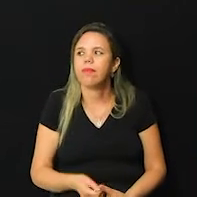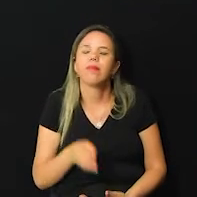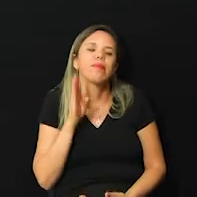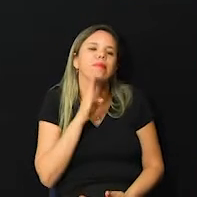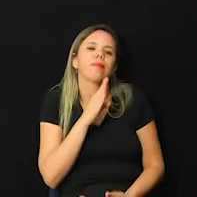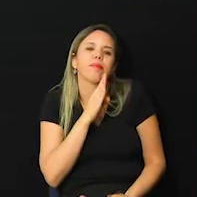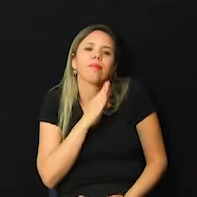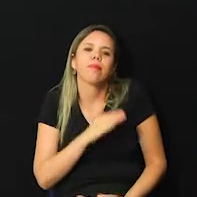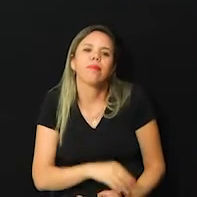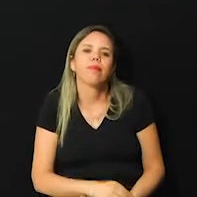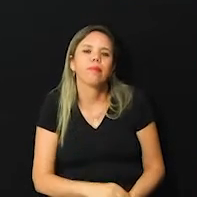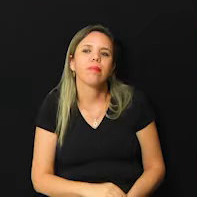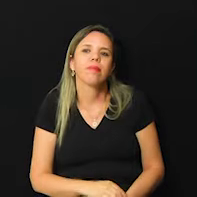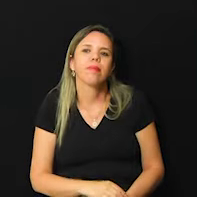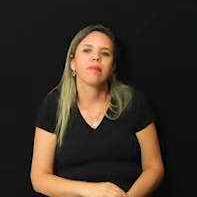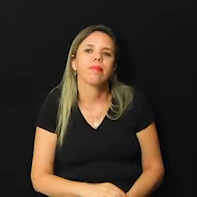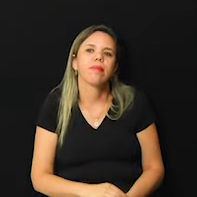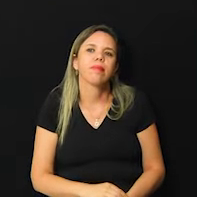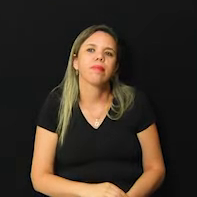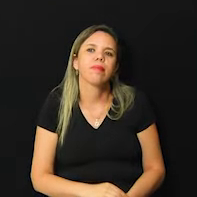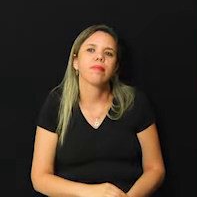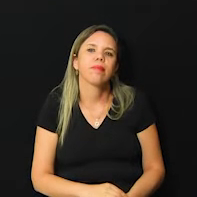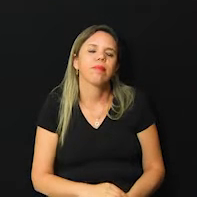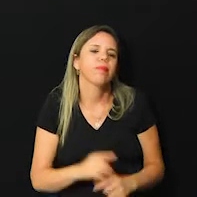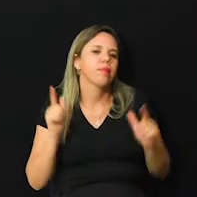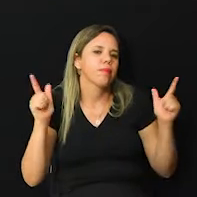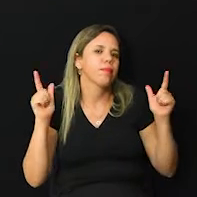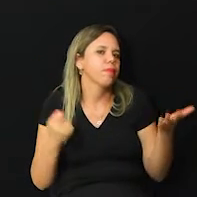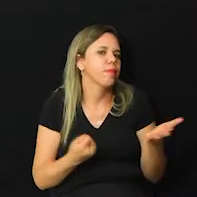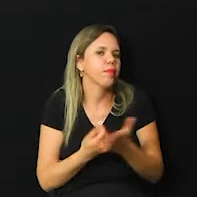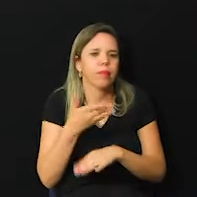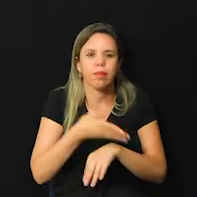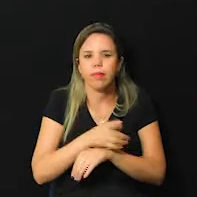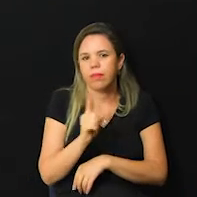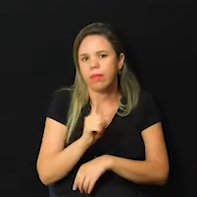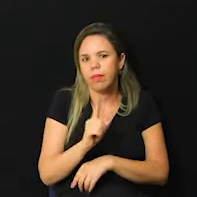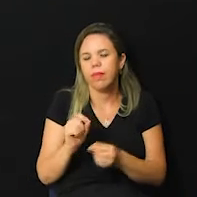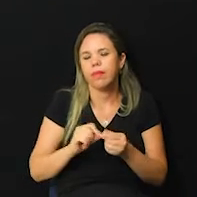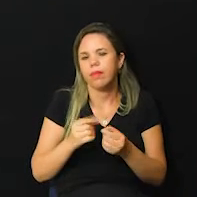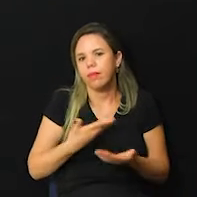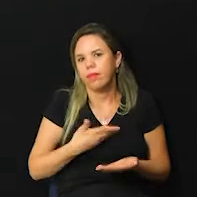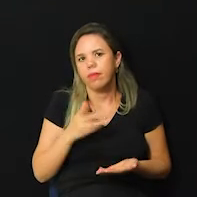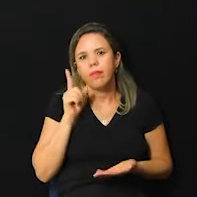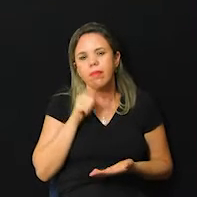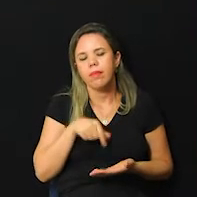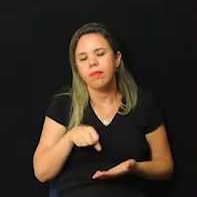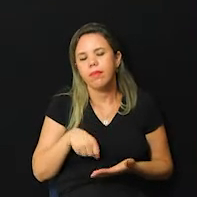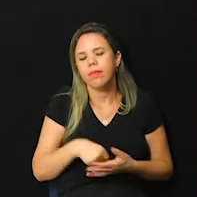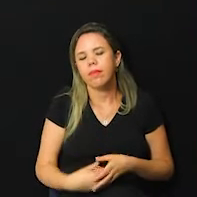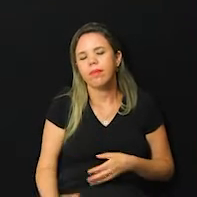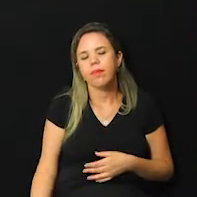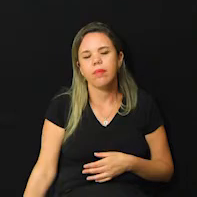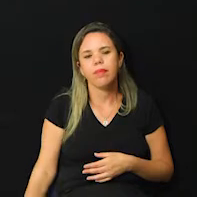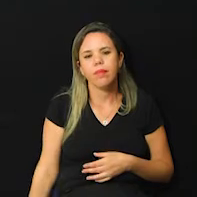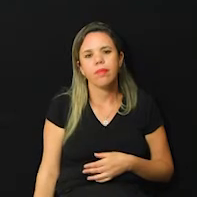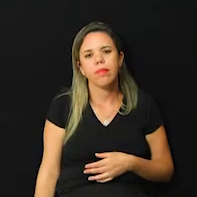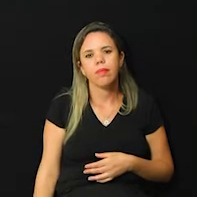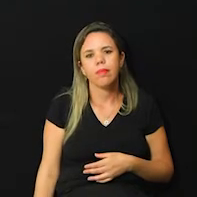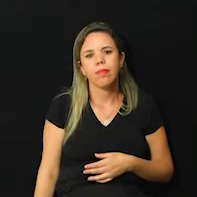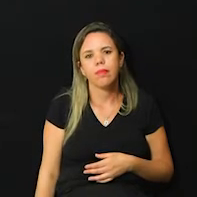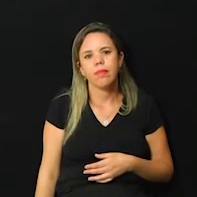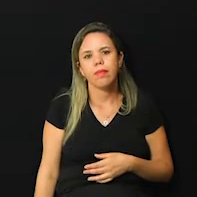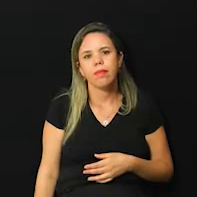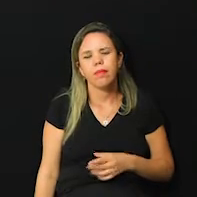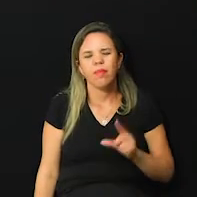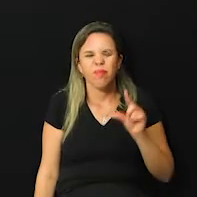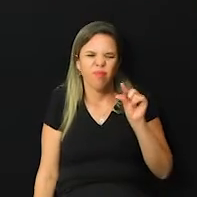você vai num bar é daqueles que tem balada não paga mas você fez amizade com americano ou não